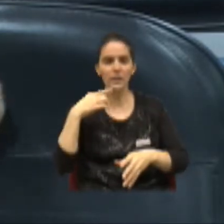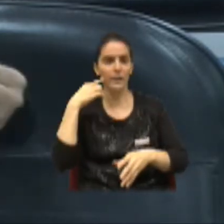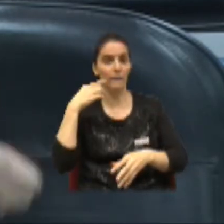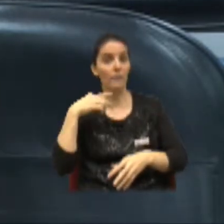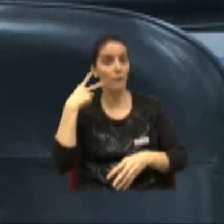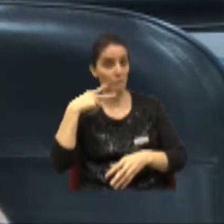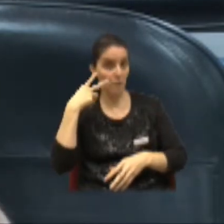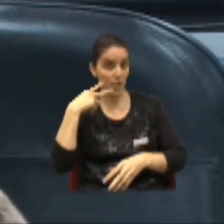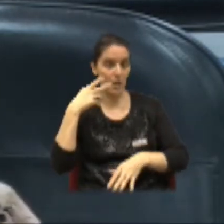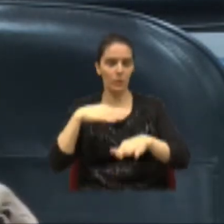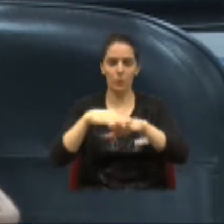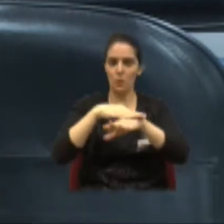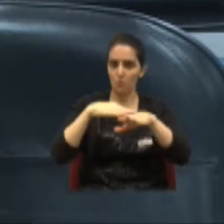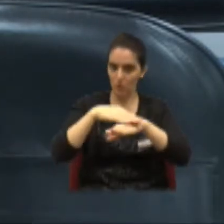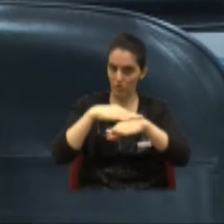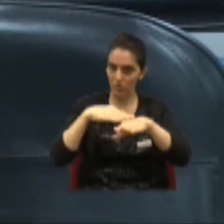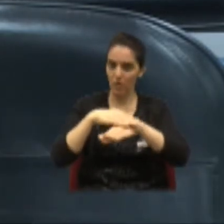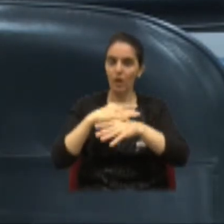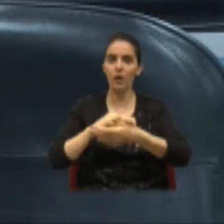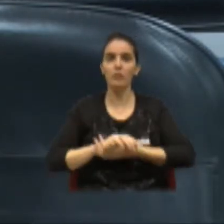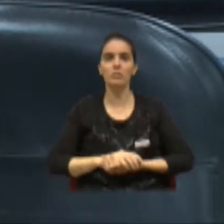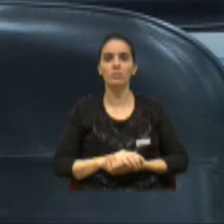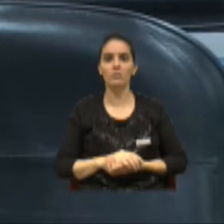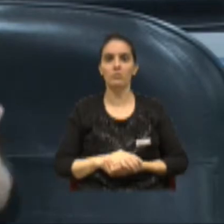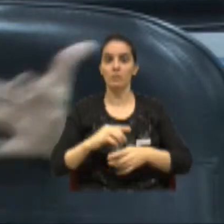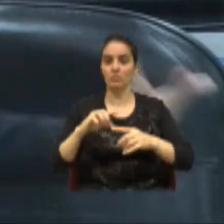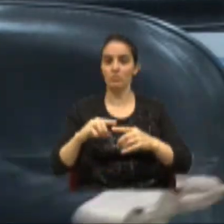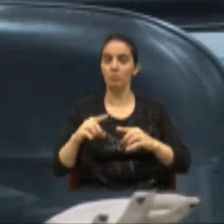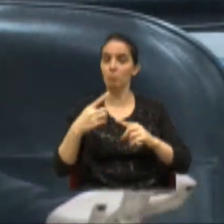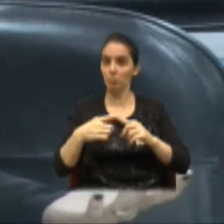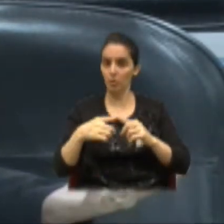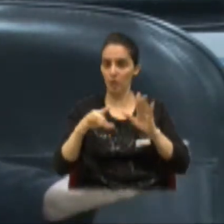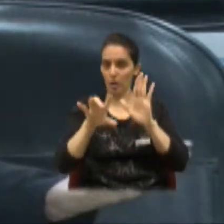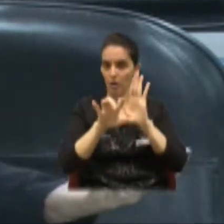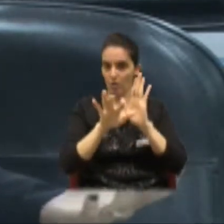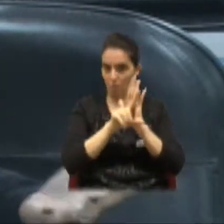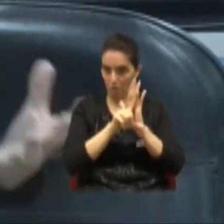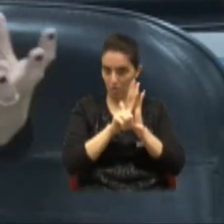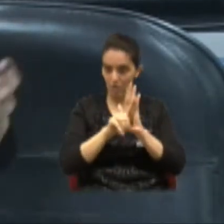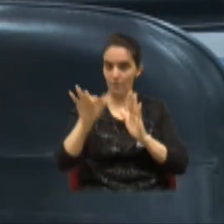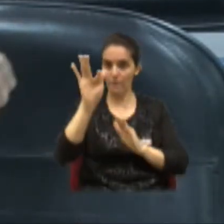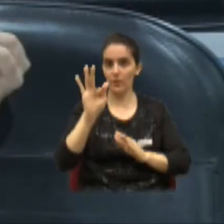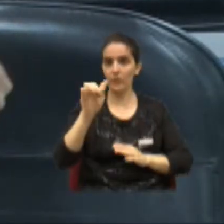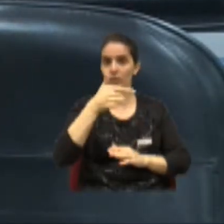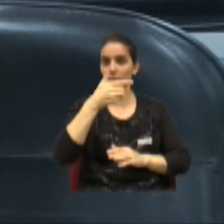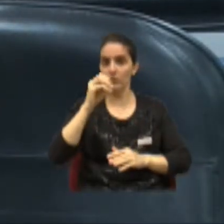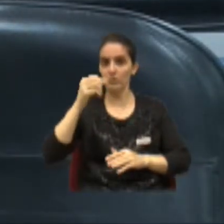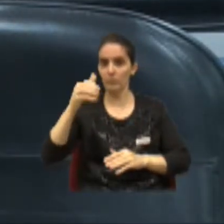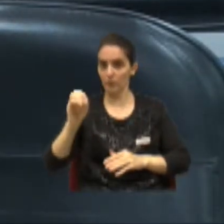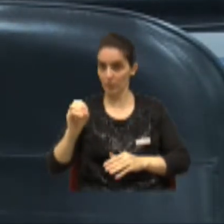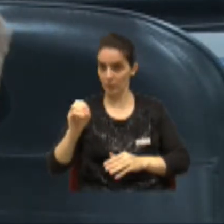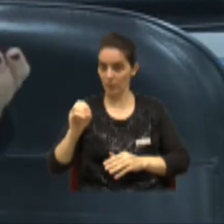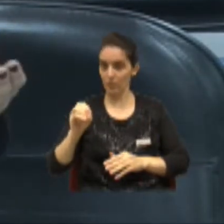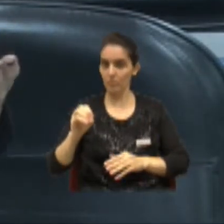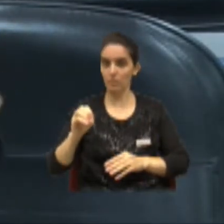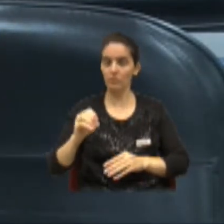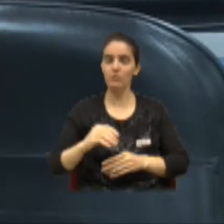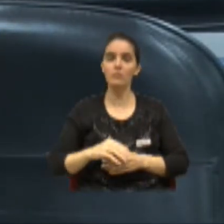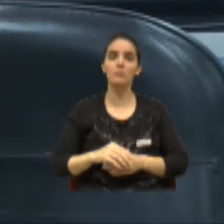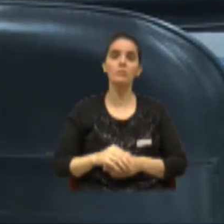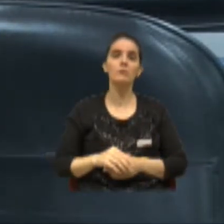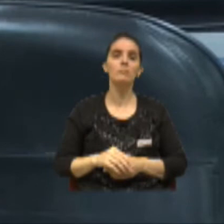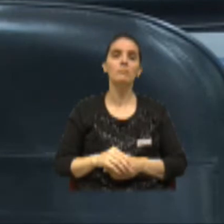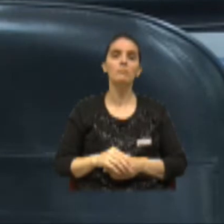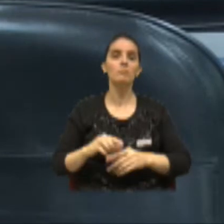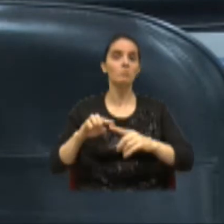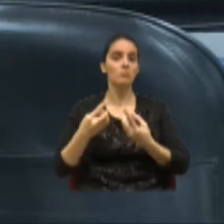vereadores, por alguns colegas, porque, embora seja uma lei federal de 2010, até por conta da expressão